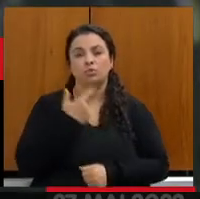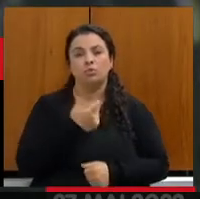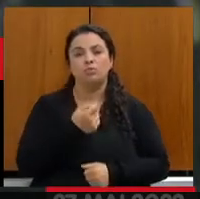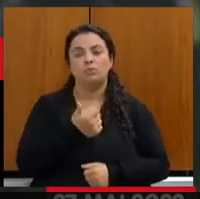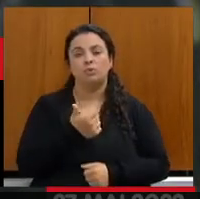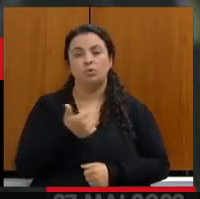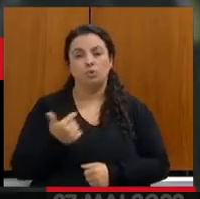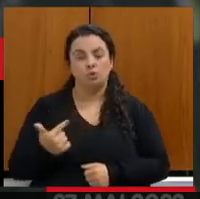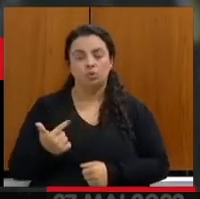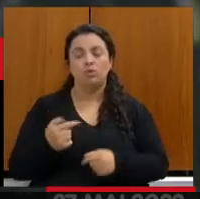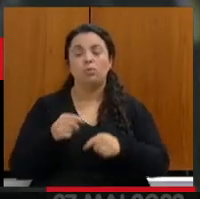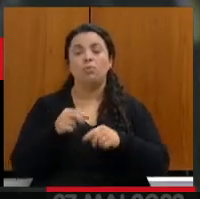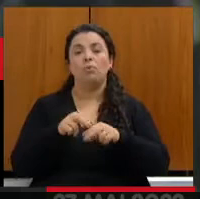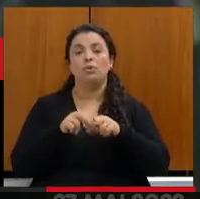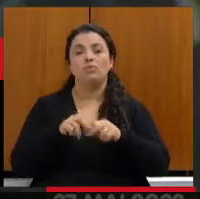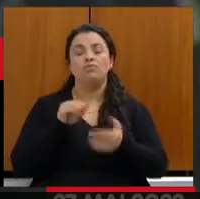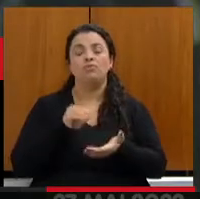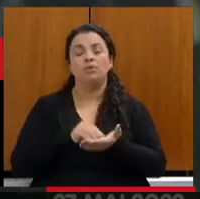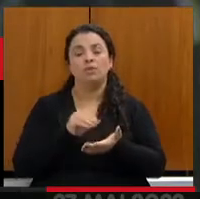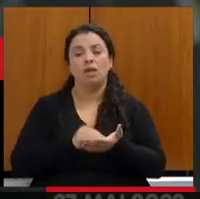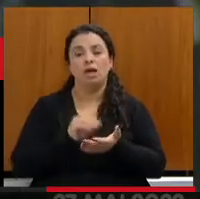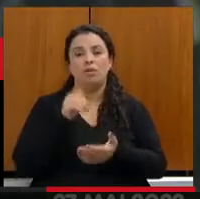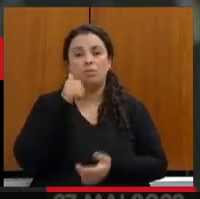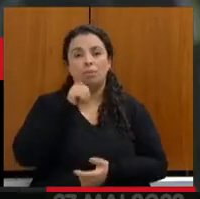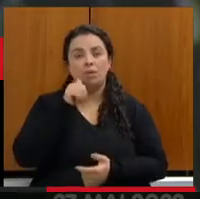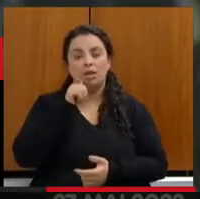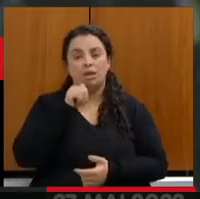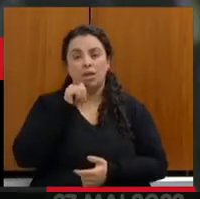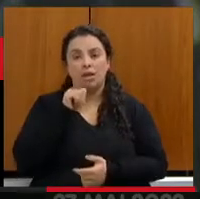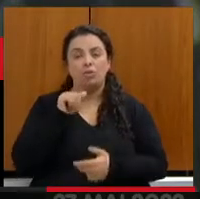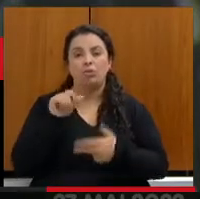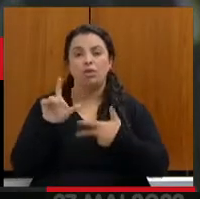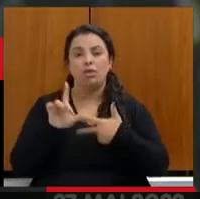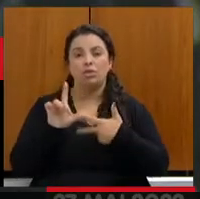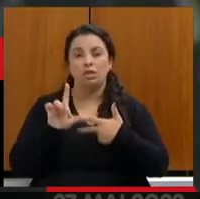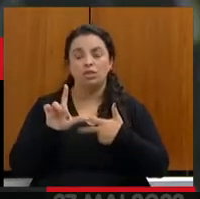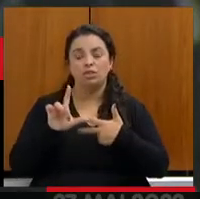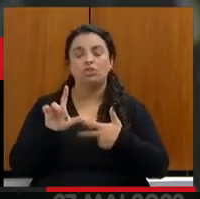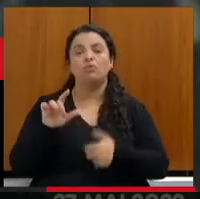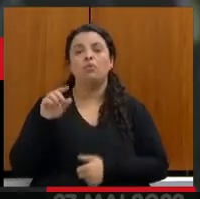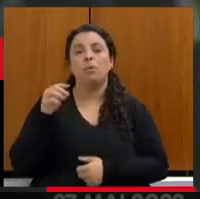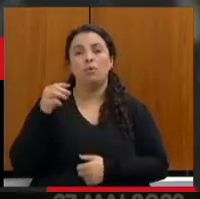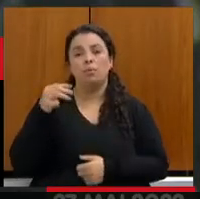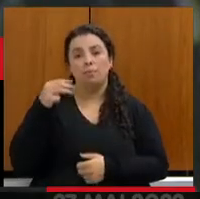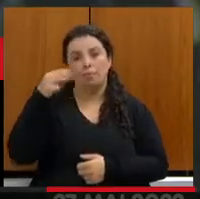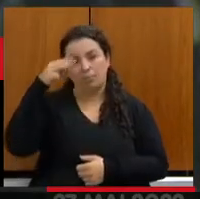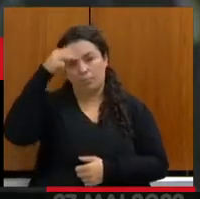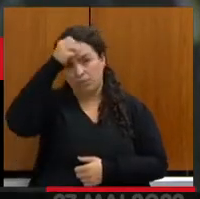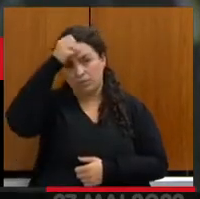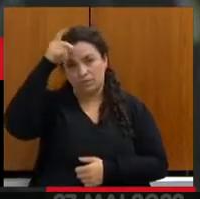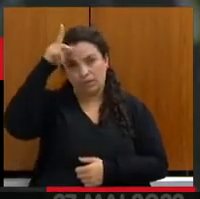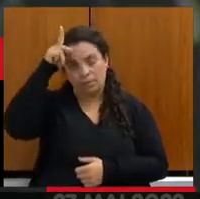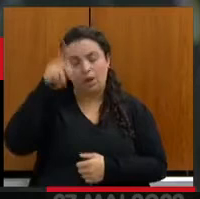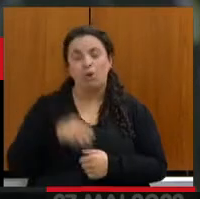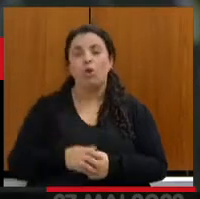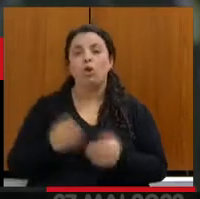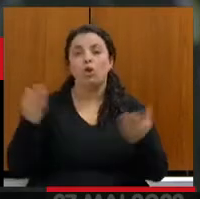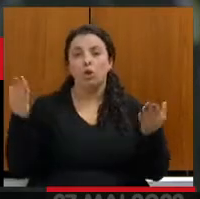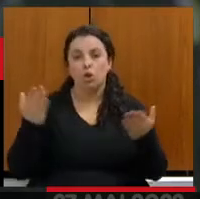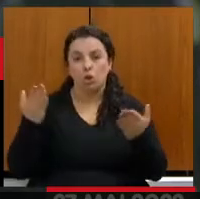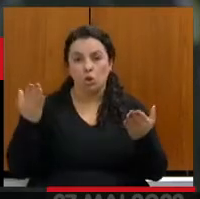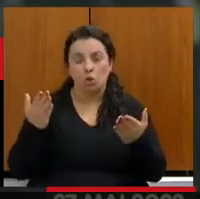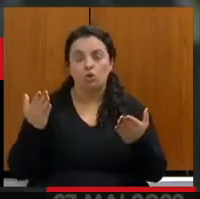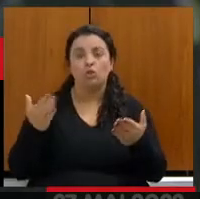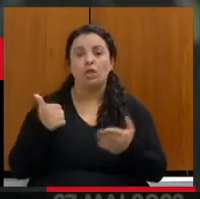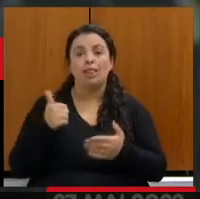ausência de mulheres no nosso legislativo Municipal e hoje dez anos depois continuamos sem uma